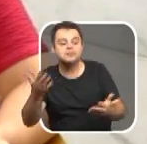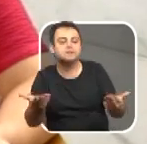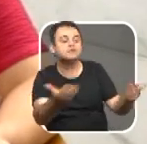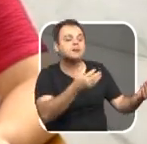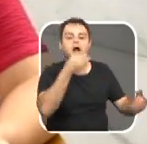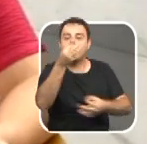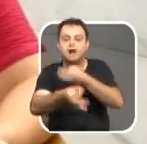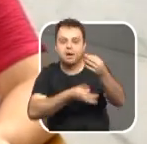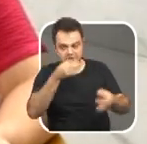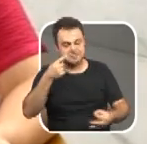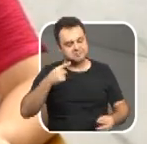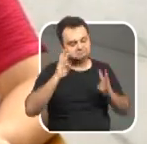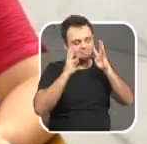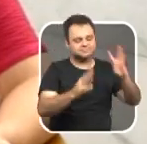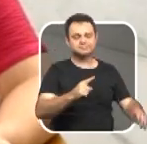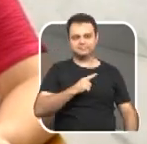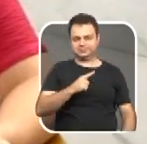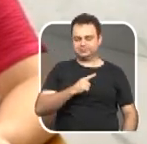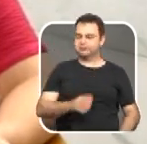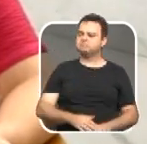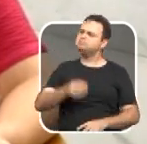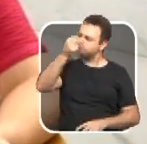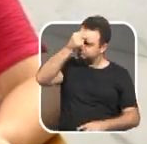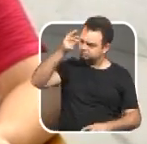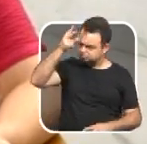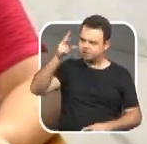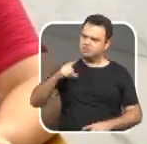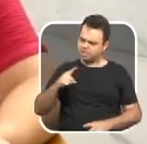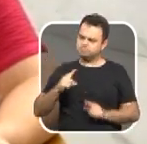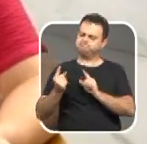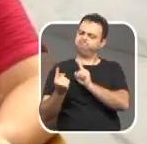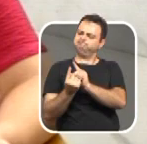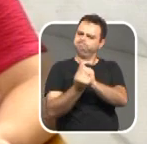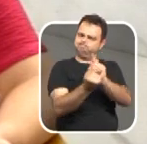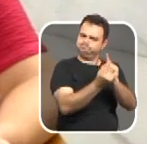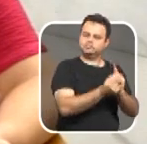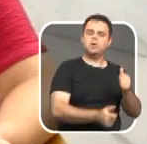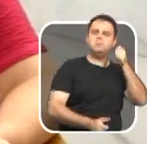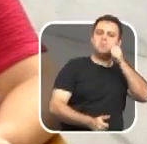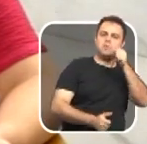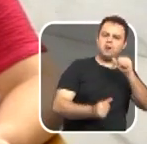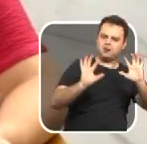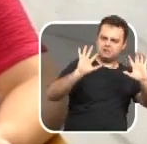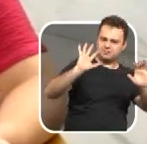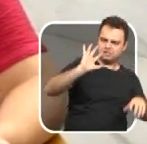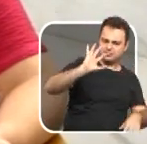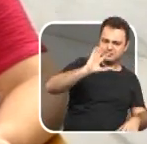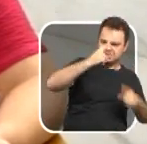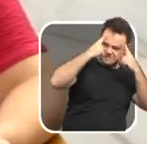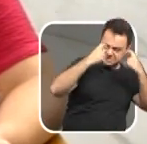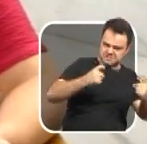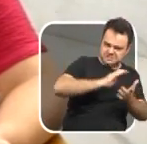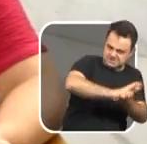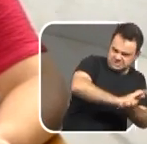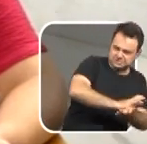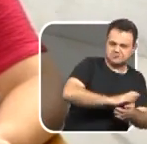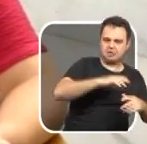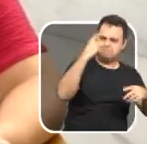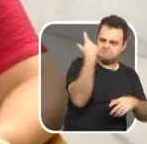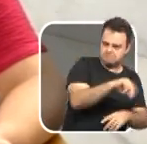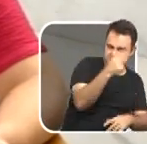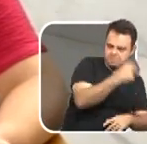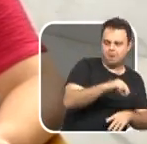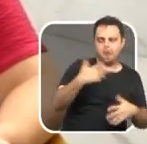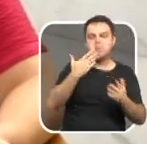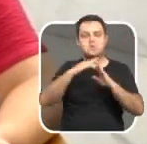as crianças quanto as mulheres vítimas de violência, né? É importante utilizar essa estrutura, né? Fazer uso desse equipamento público que existe